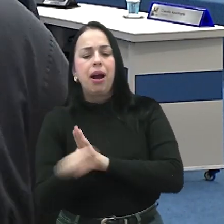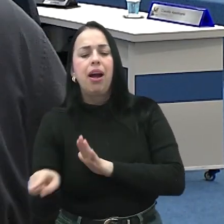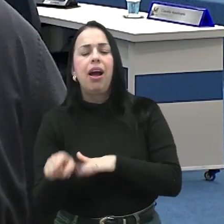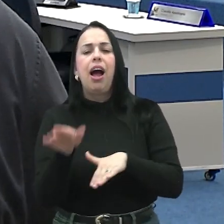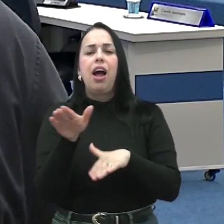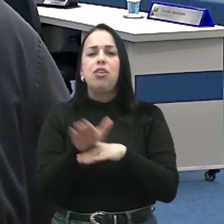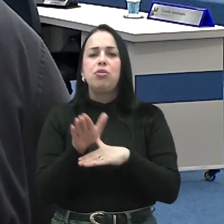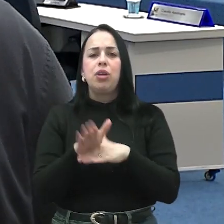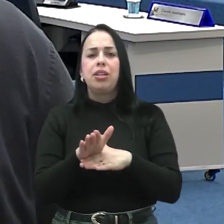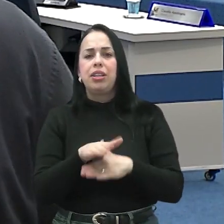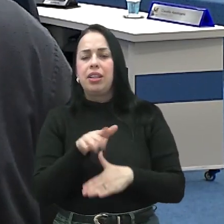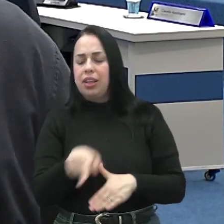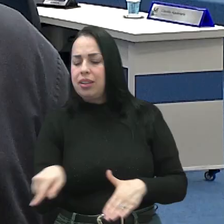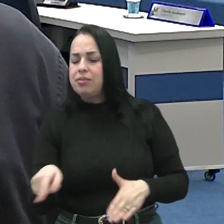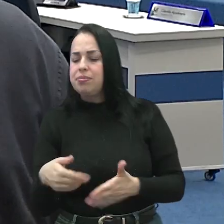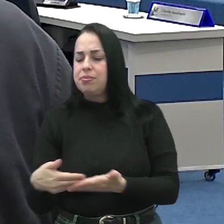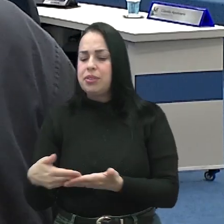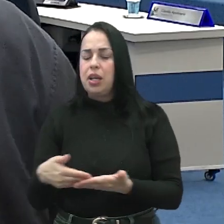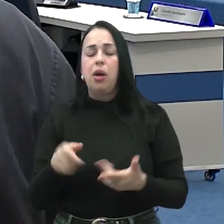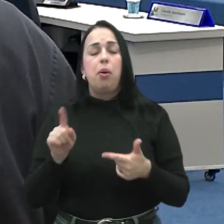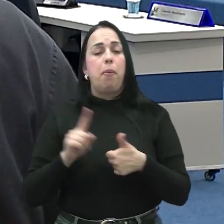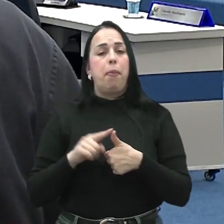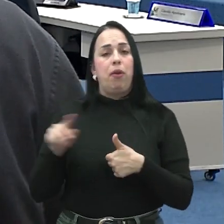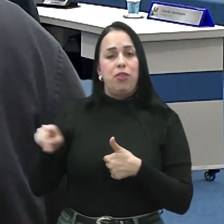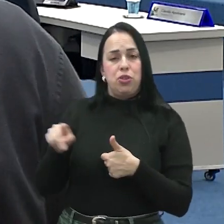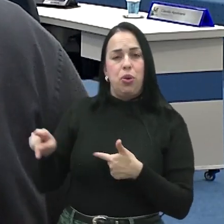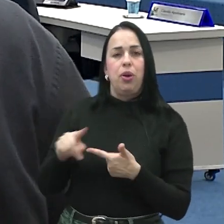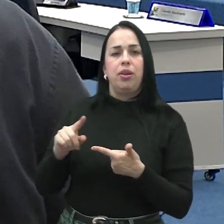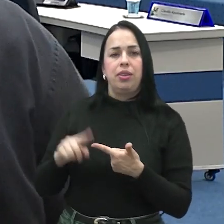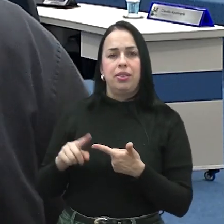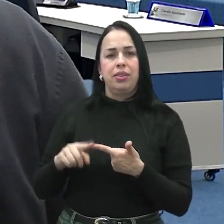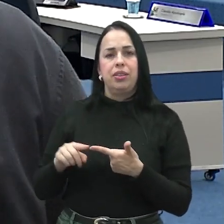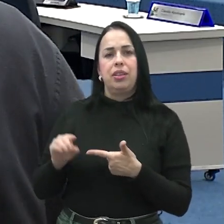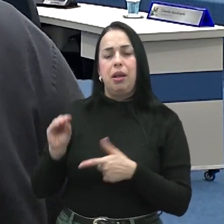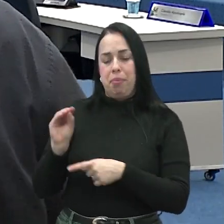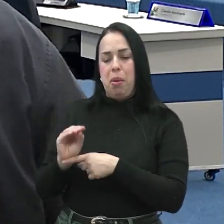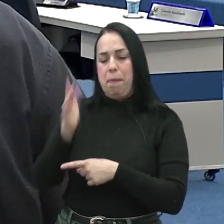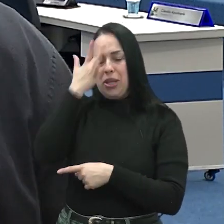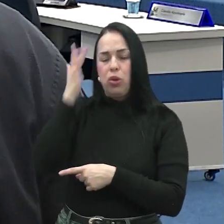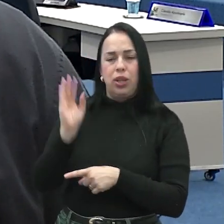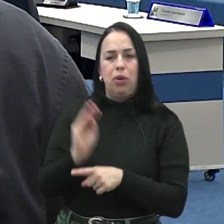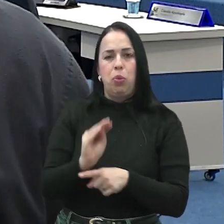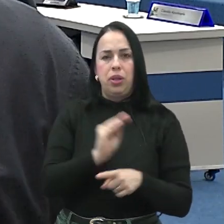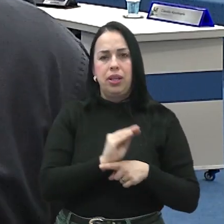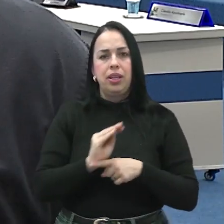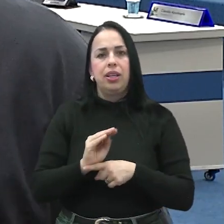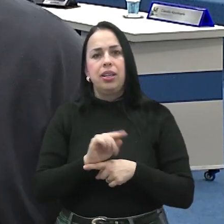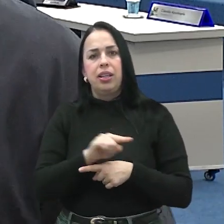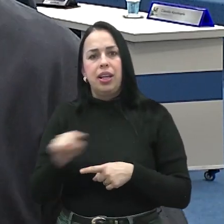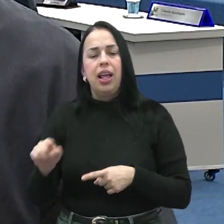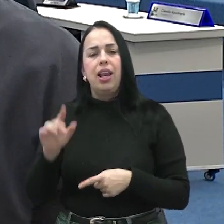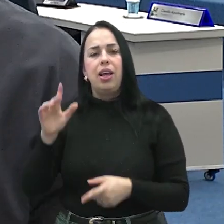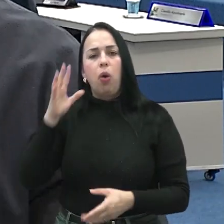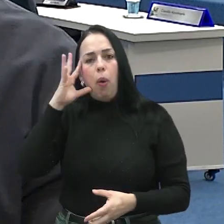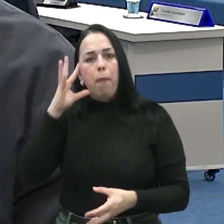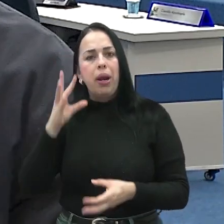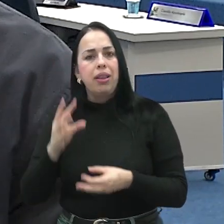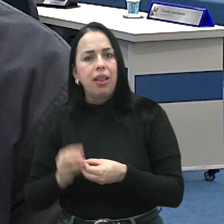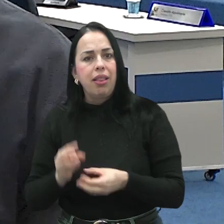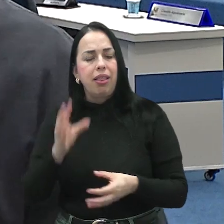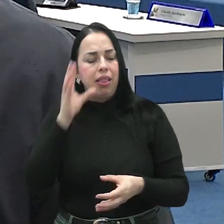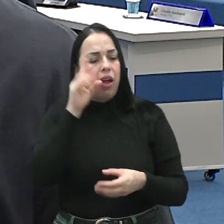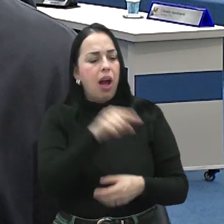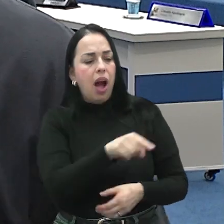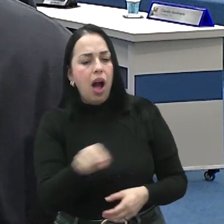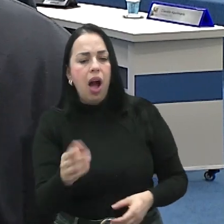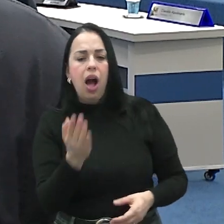possa desenvolver desde a capacitação do profissional, do professor, do cuidador que está ali, para que possa entender,